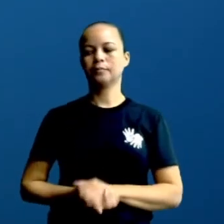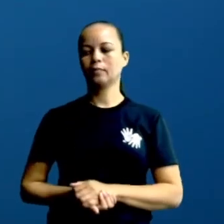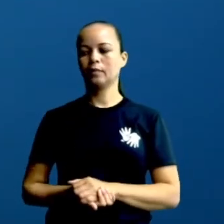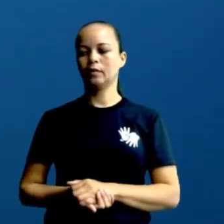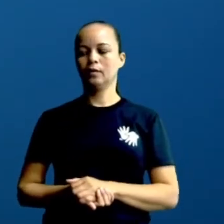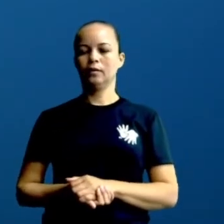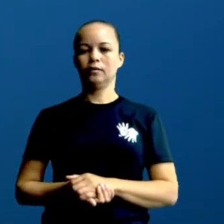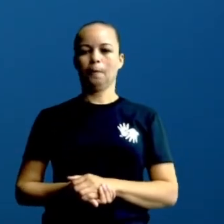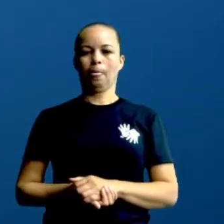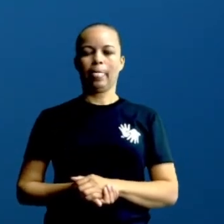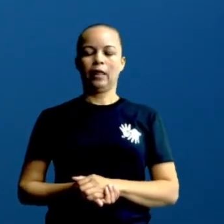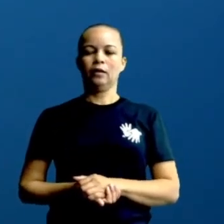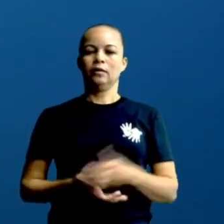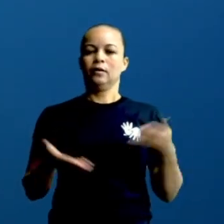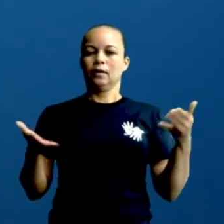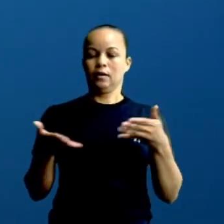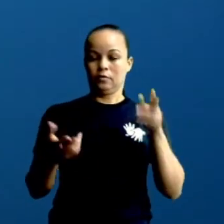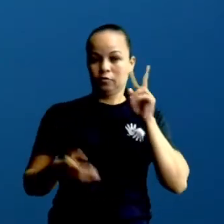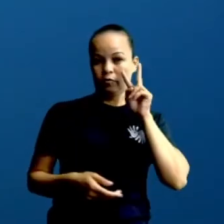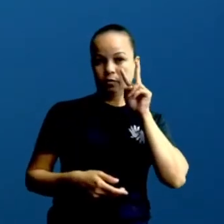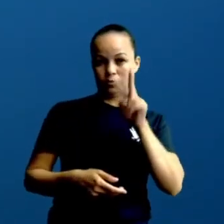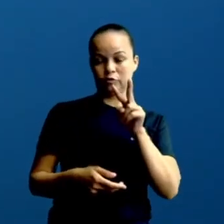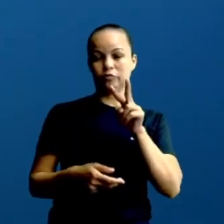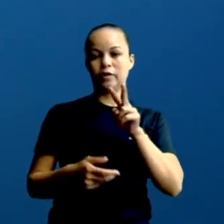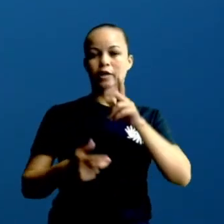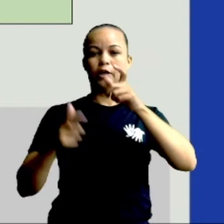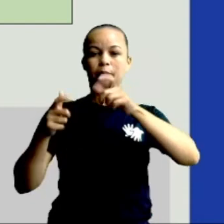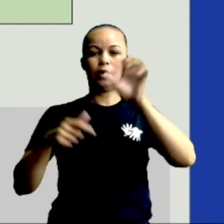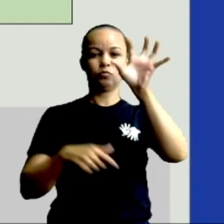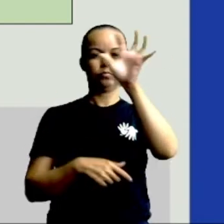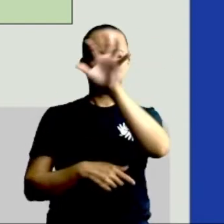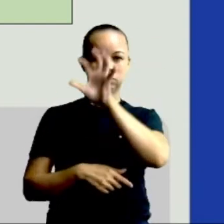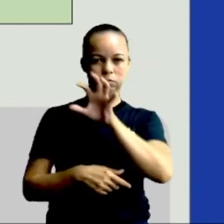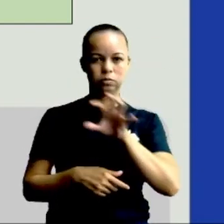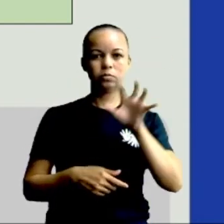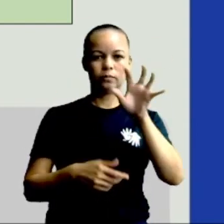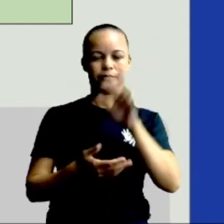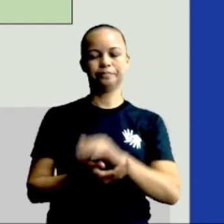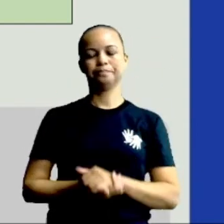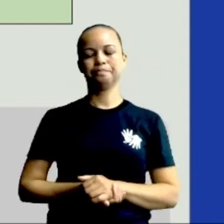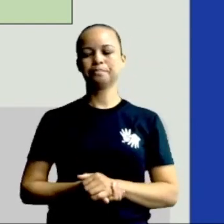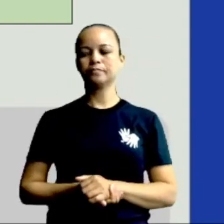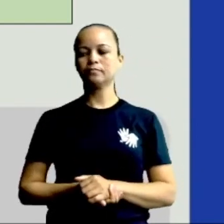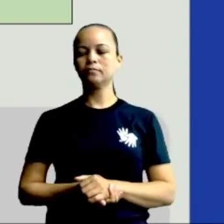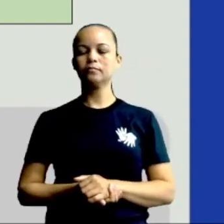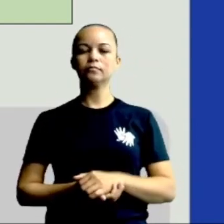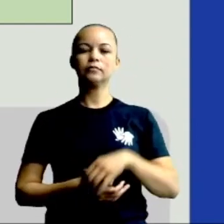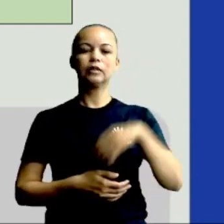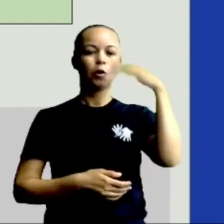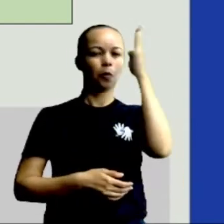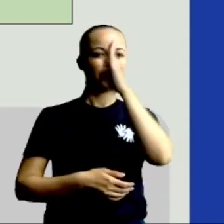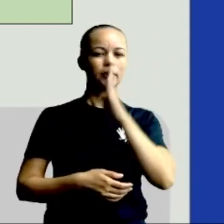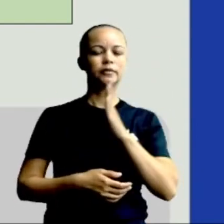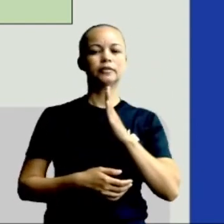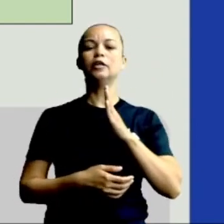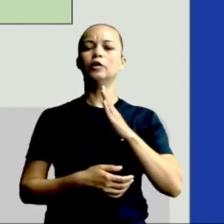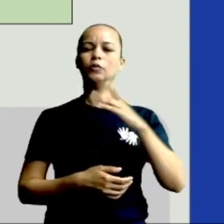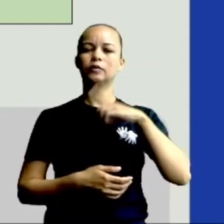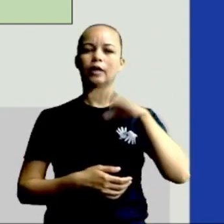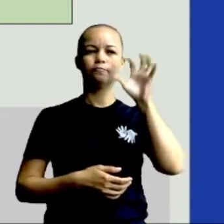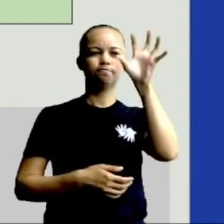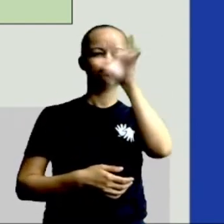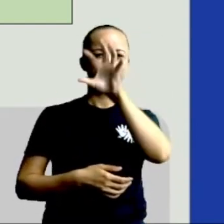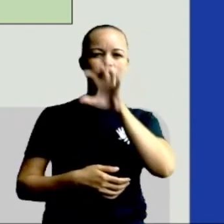ver por regiões, tá certo? Vamos lá, senão não dá tempo. O Brasil está dividido em 5 grandes